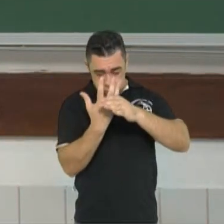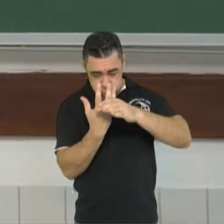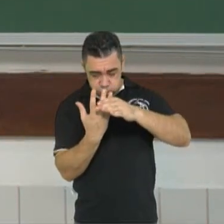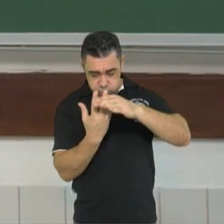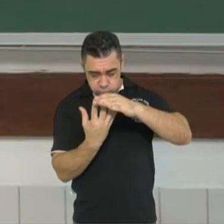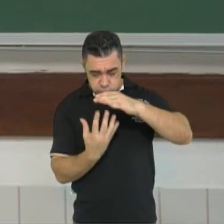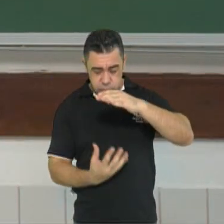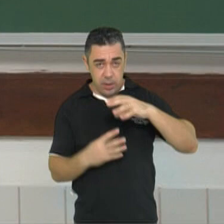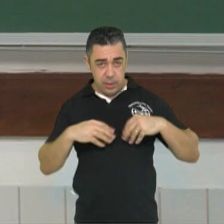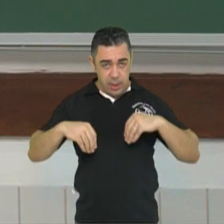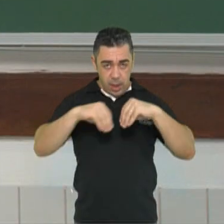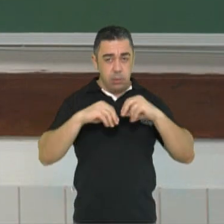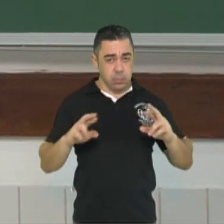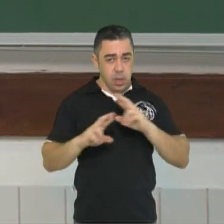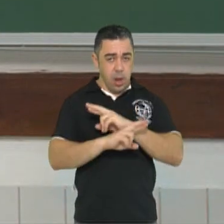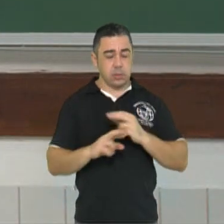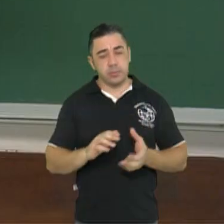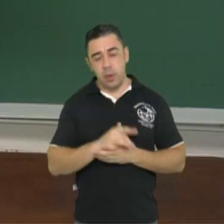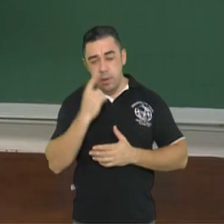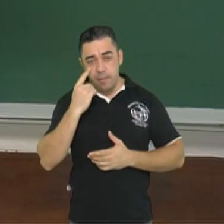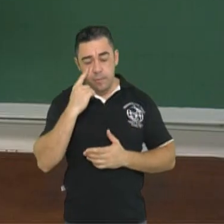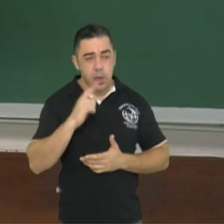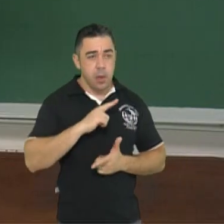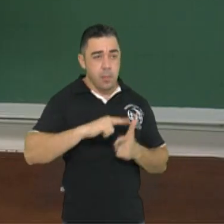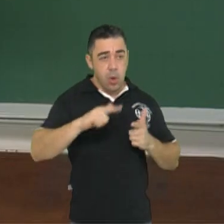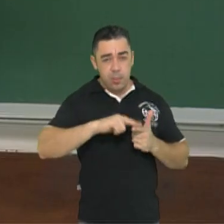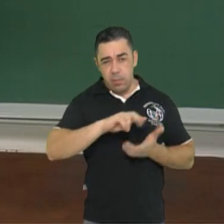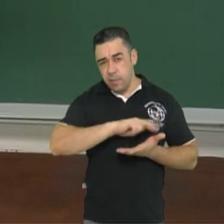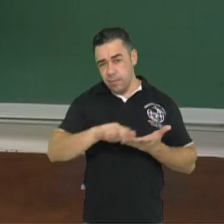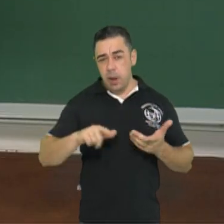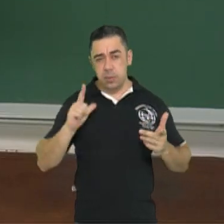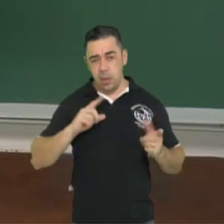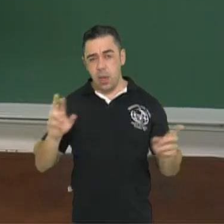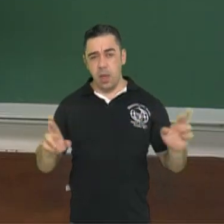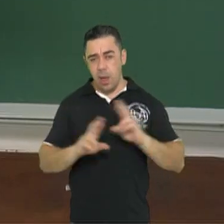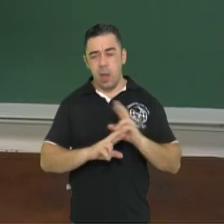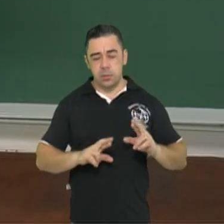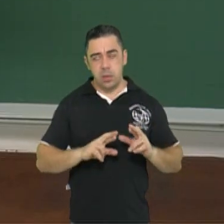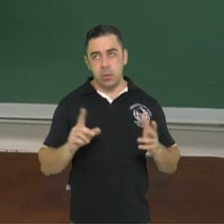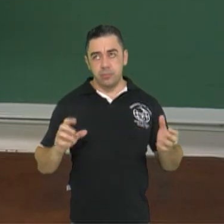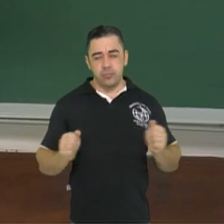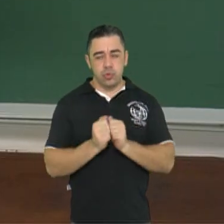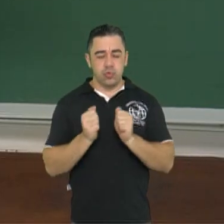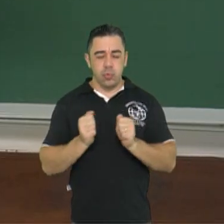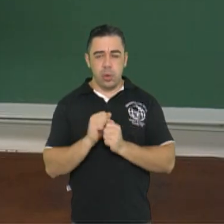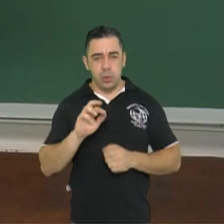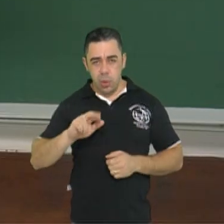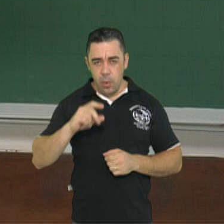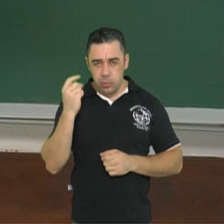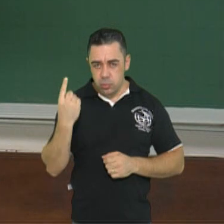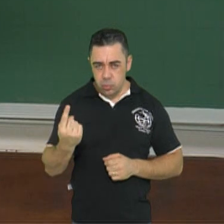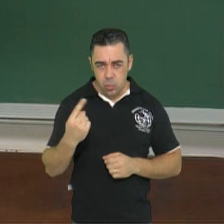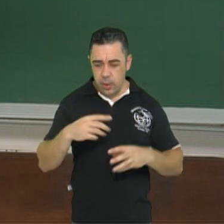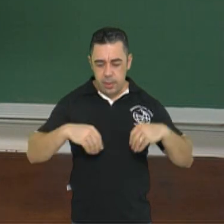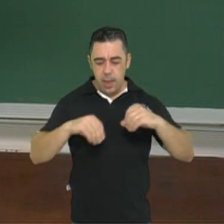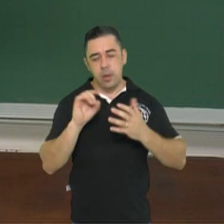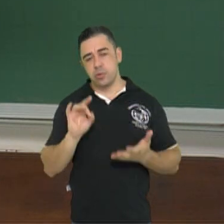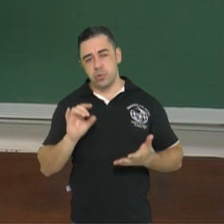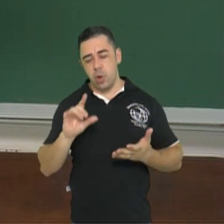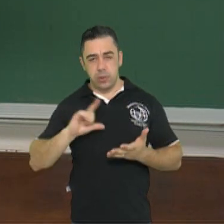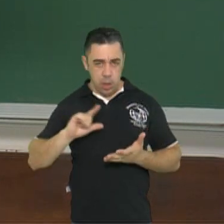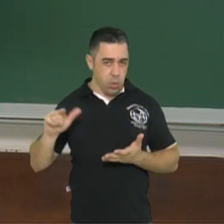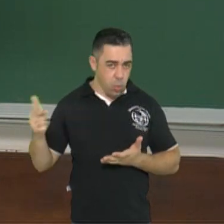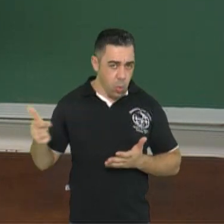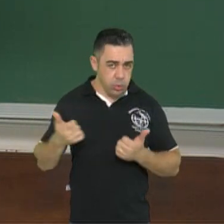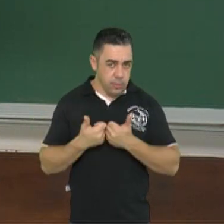está relacionado. E você vai ver que vários dos problemas que a gente falar têm relação com mais de um, não só com o solo, mas com outros fatores